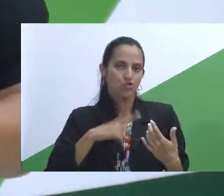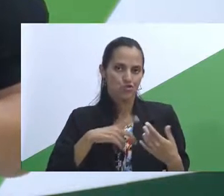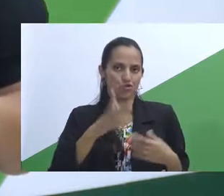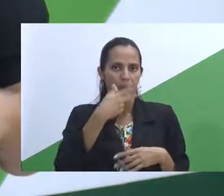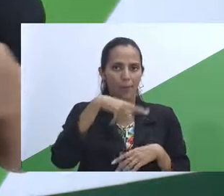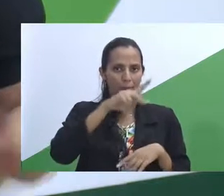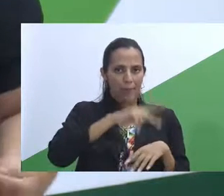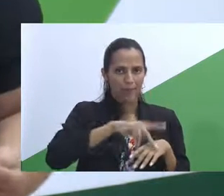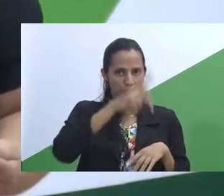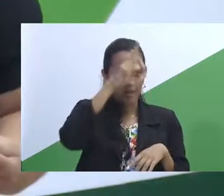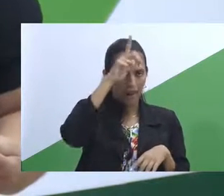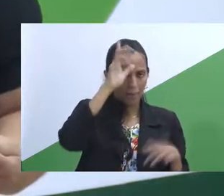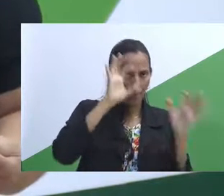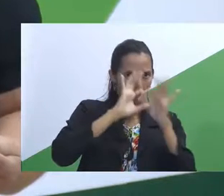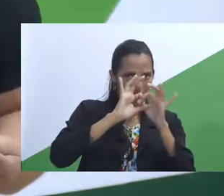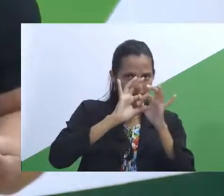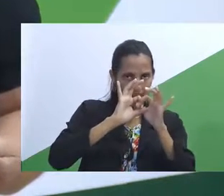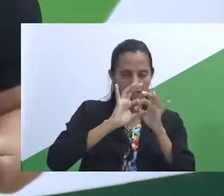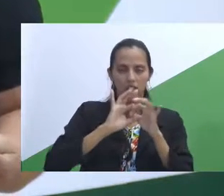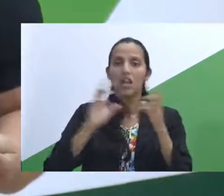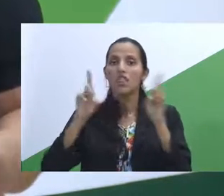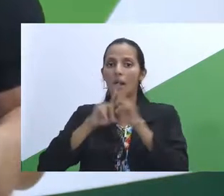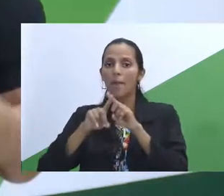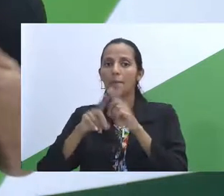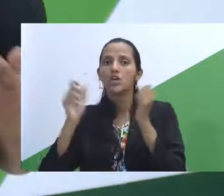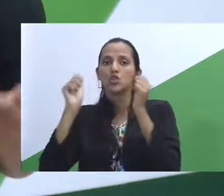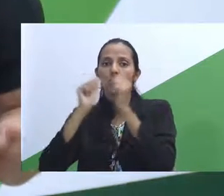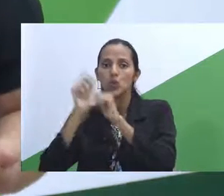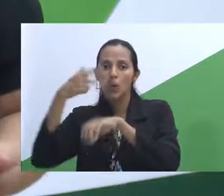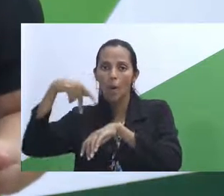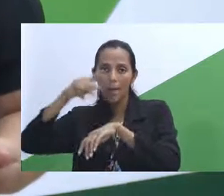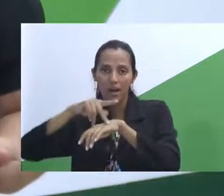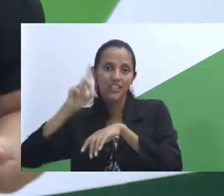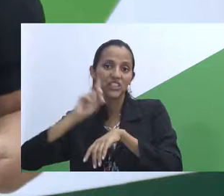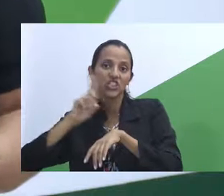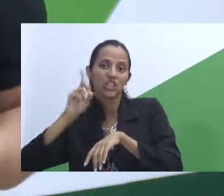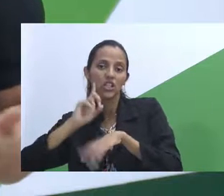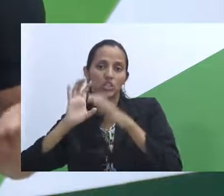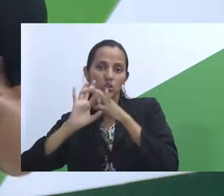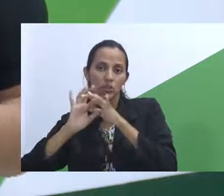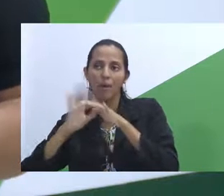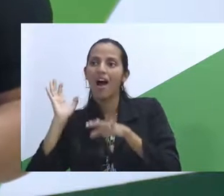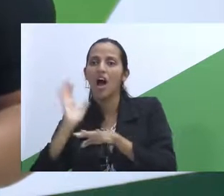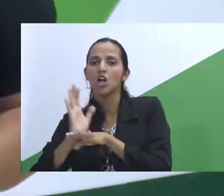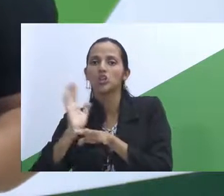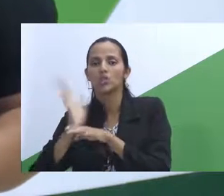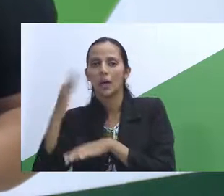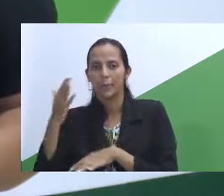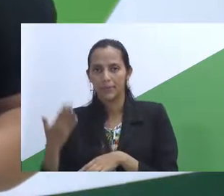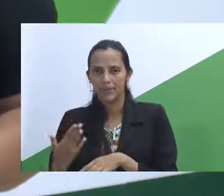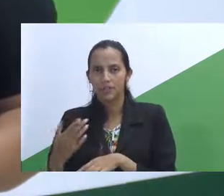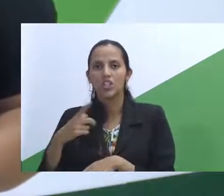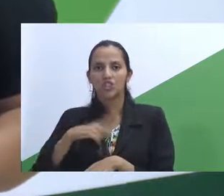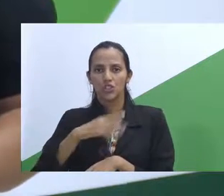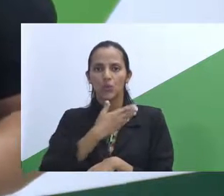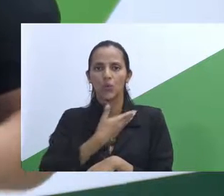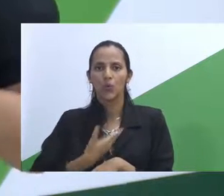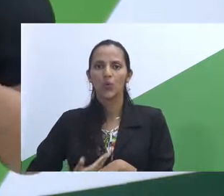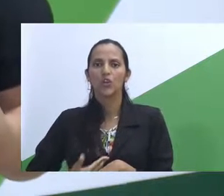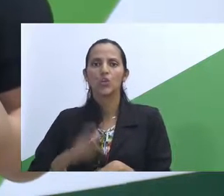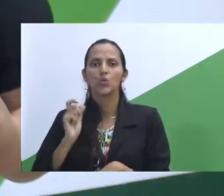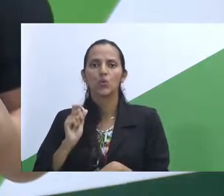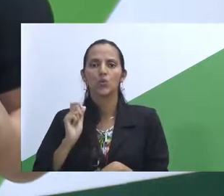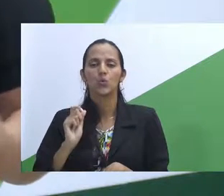mas, entrou ao lado dos Estados Unidos, né, conseguiu investimentos para o Brasil, e agora, a gente tem, então, um governo, né,